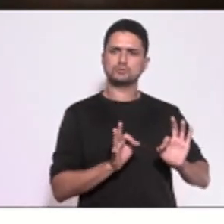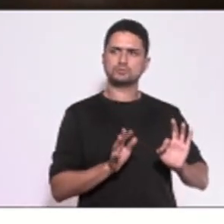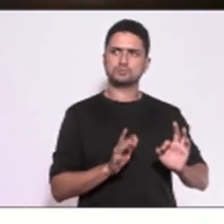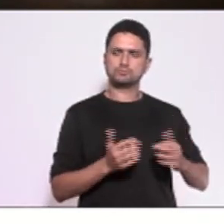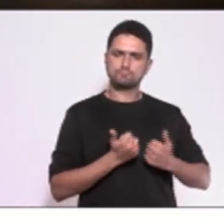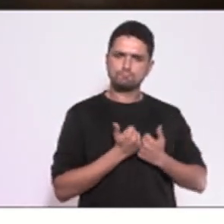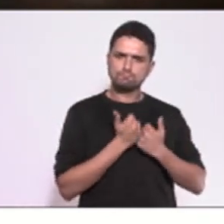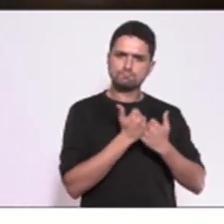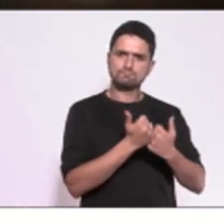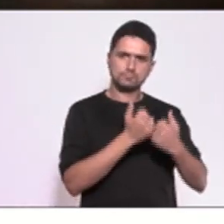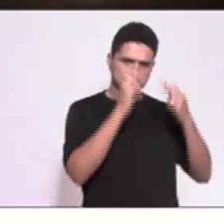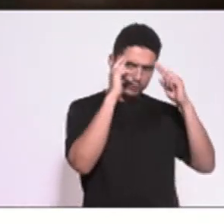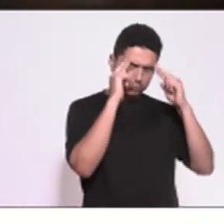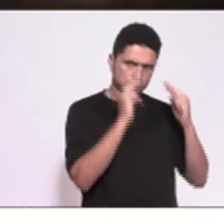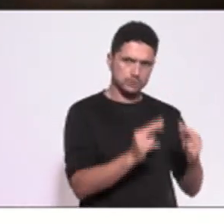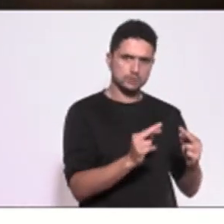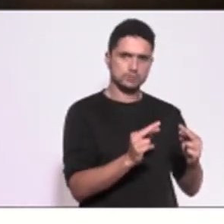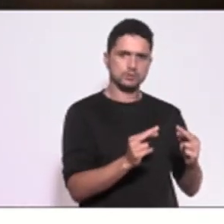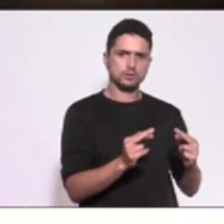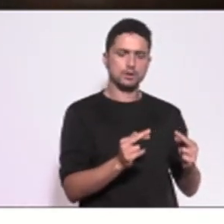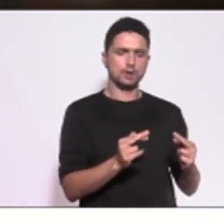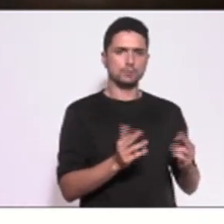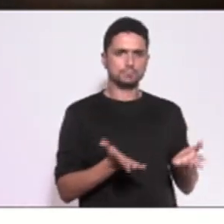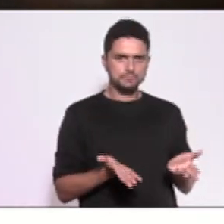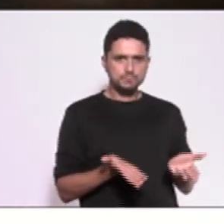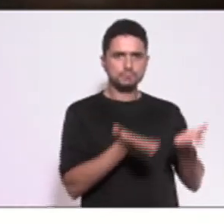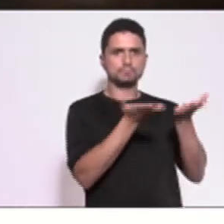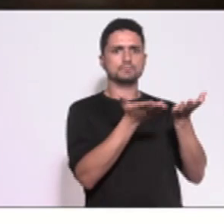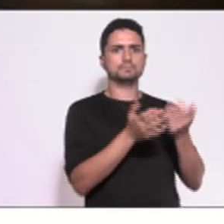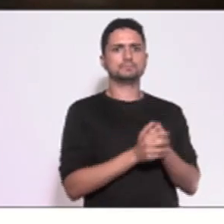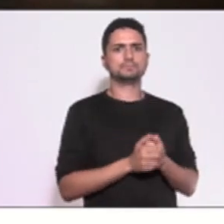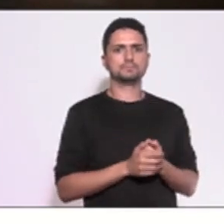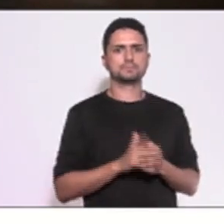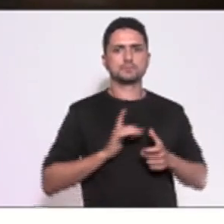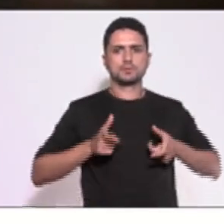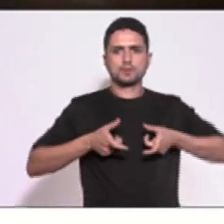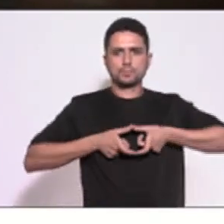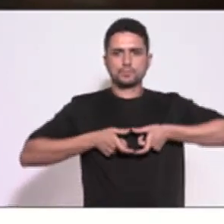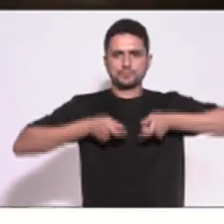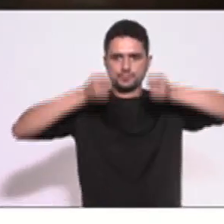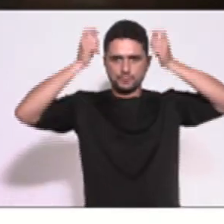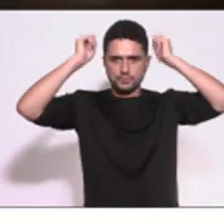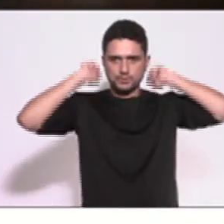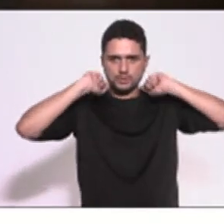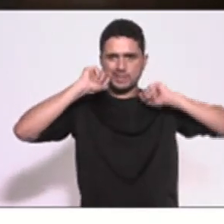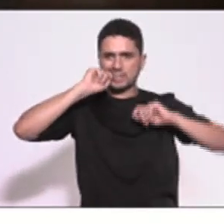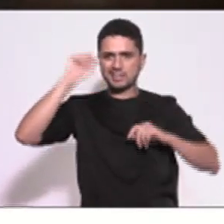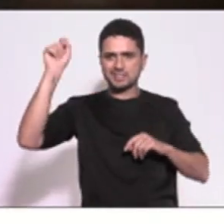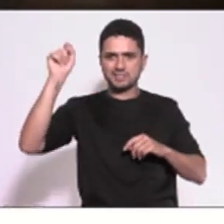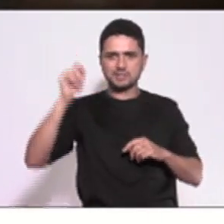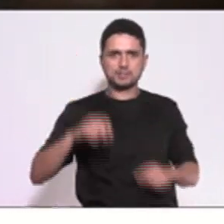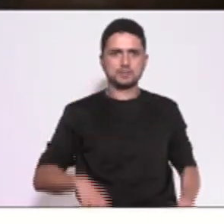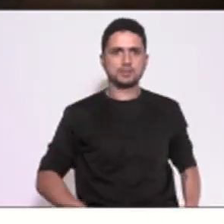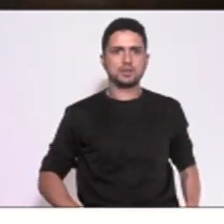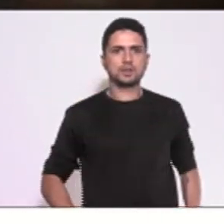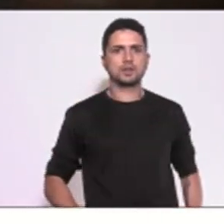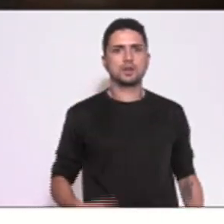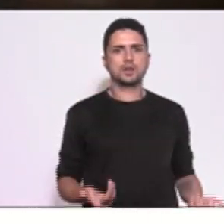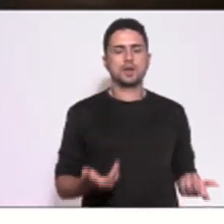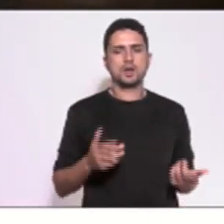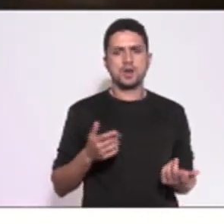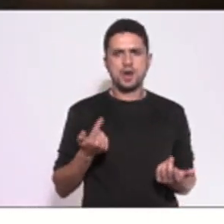de reconhecimento, acima de tudo, dessa outorga. A outorga de uma